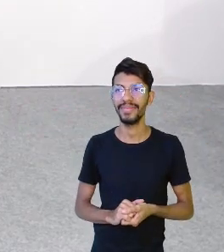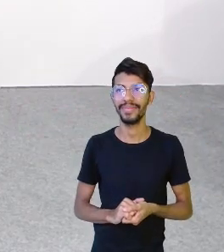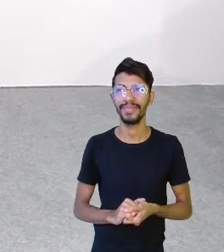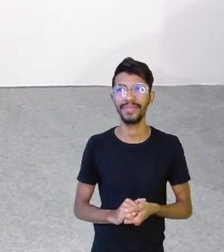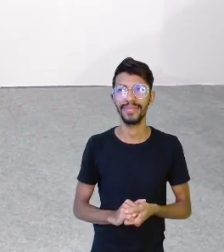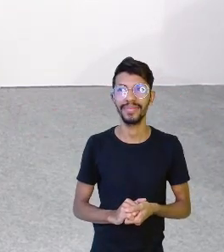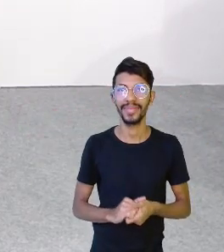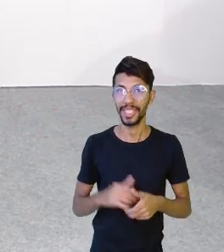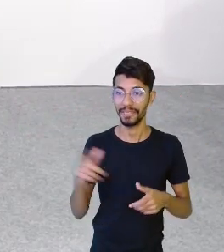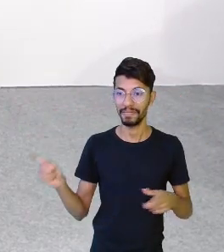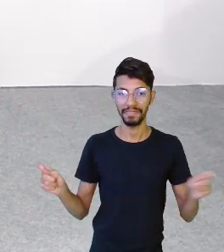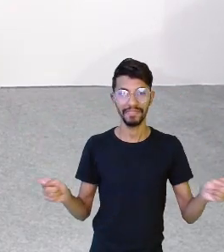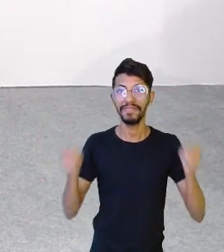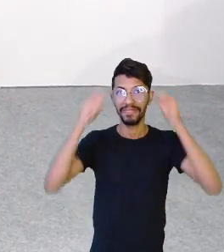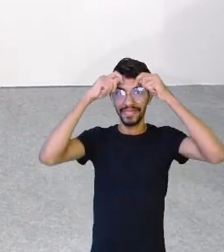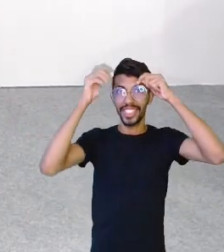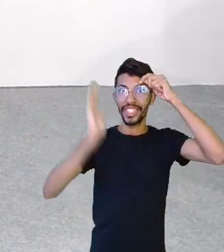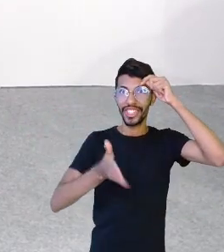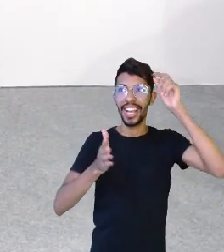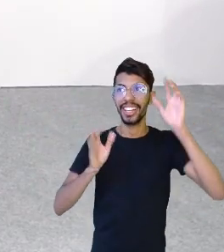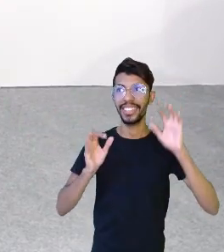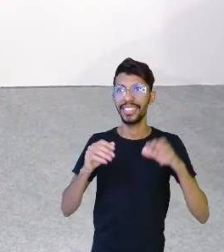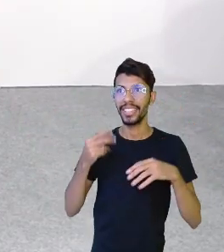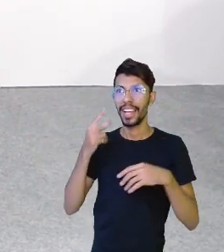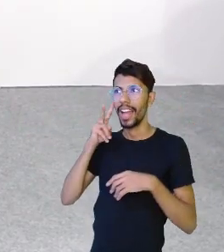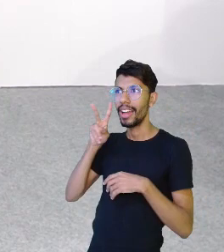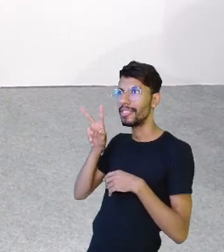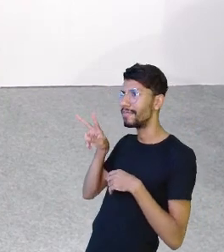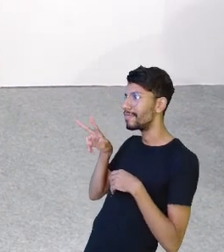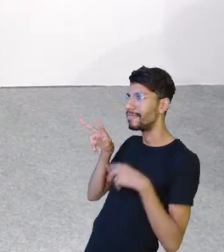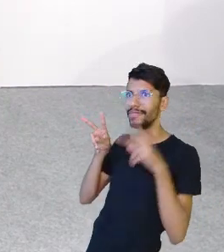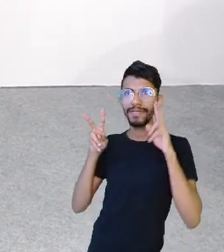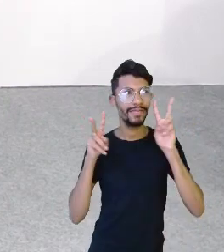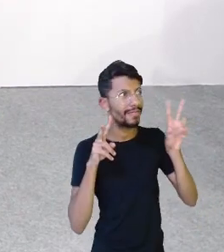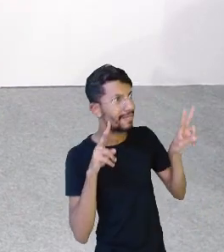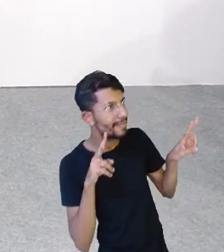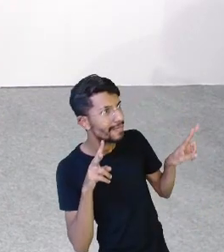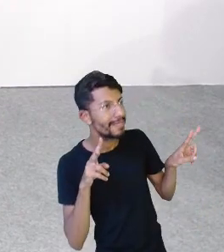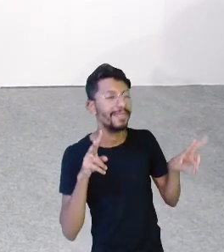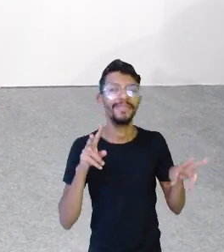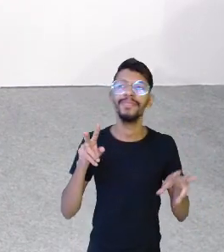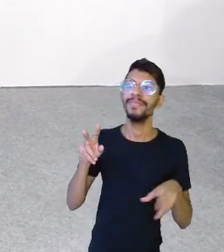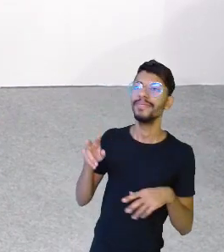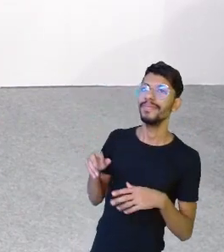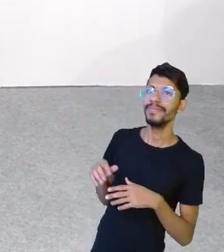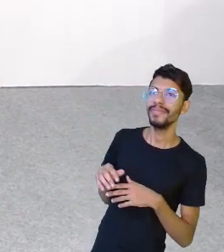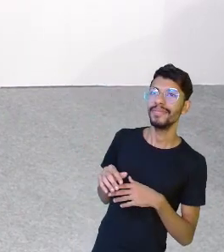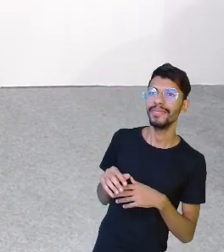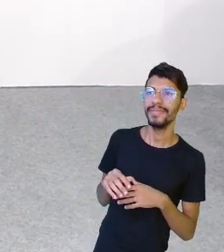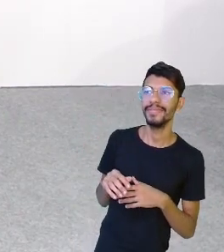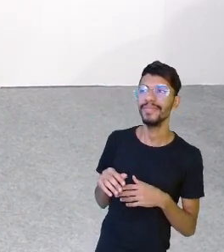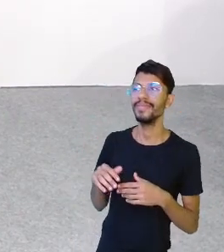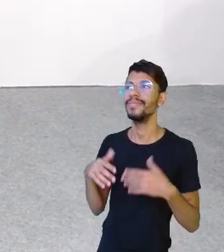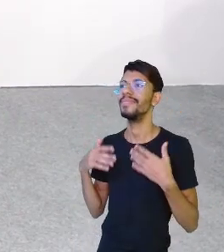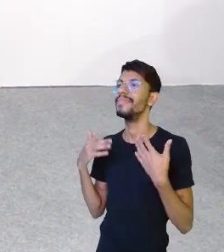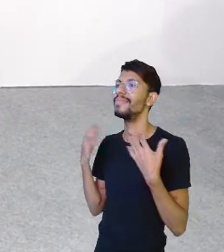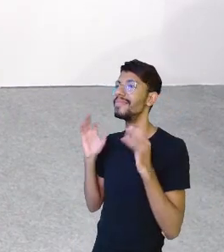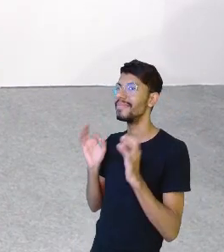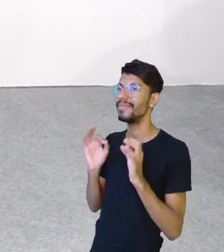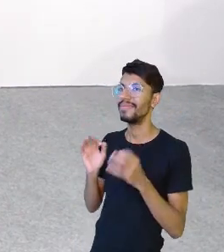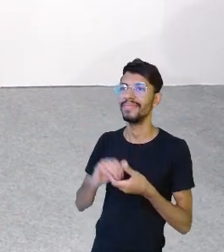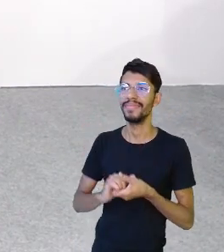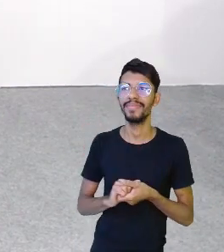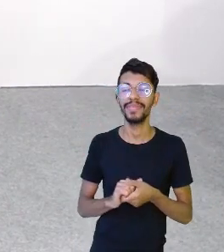Mauriceia já pegou a dela. Deixa eu Aqui. observar aqui. Aí, ó, vira pra cá.